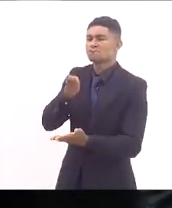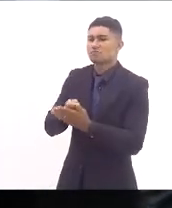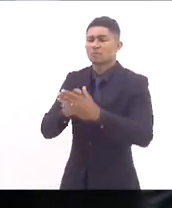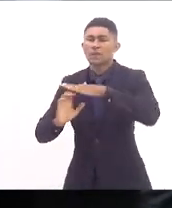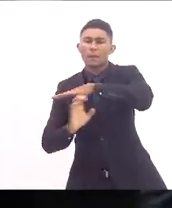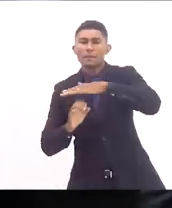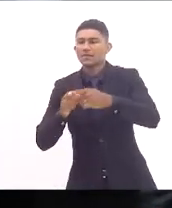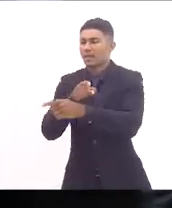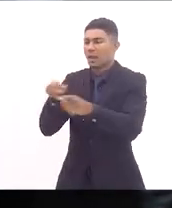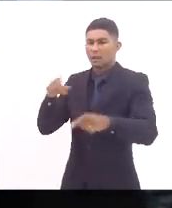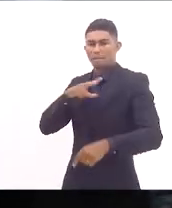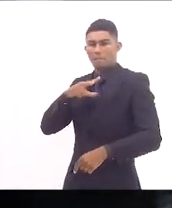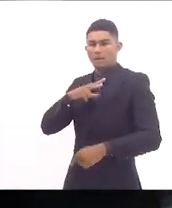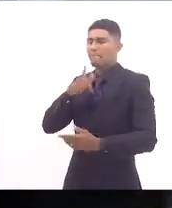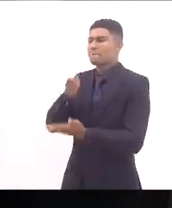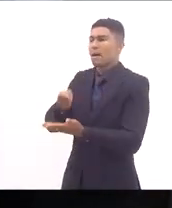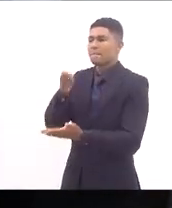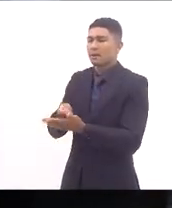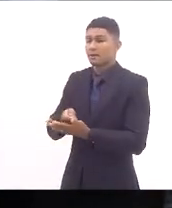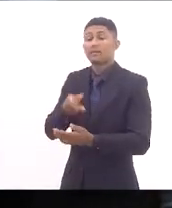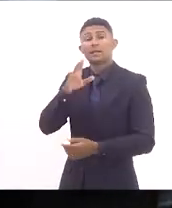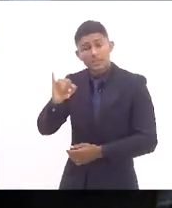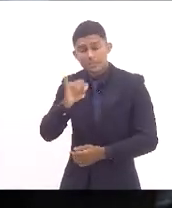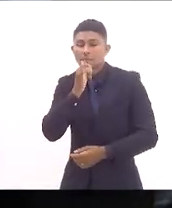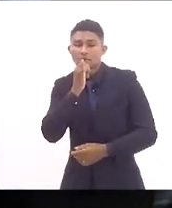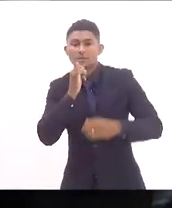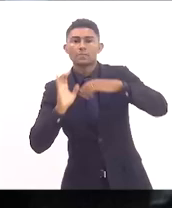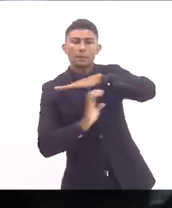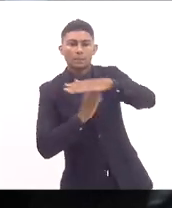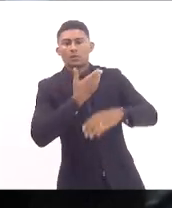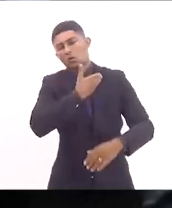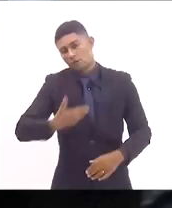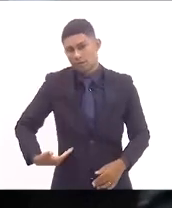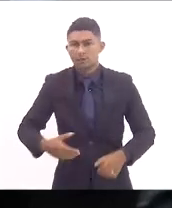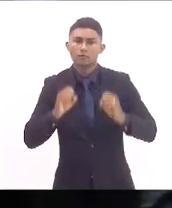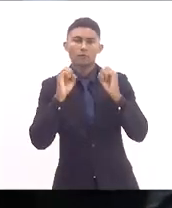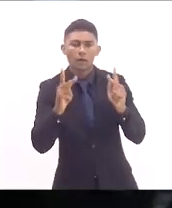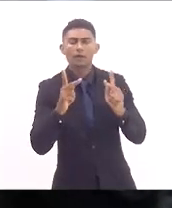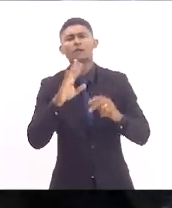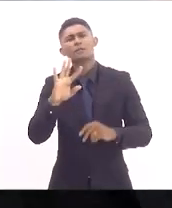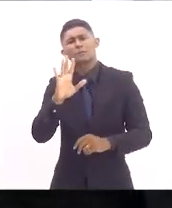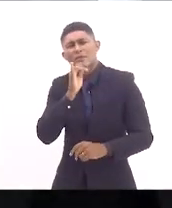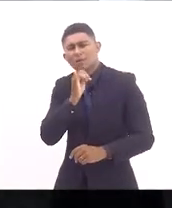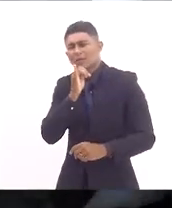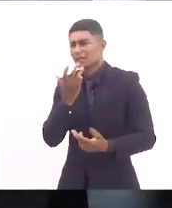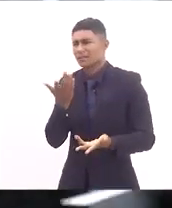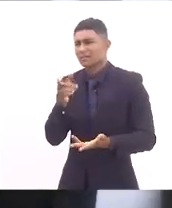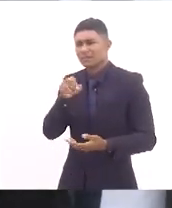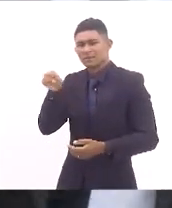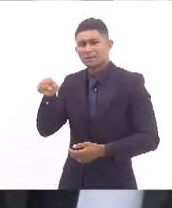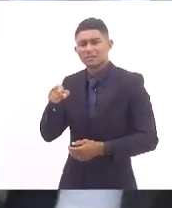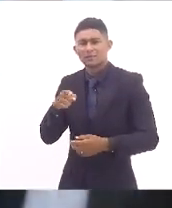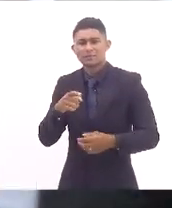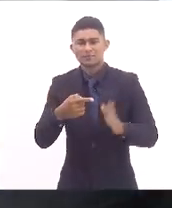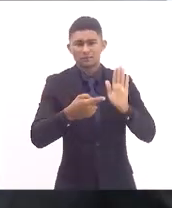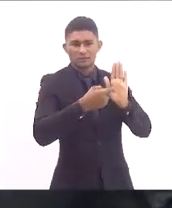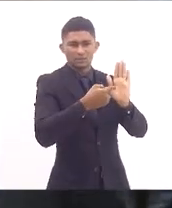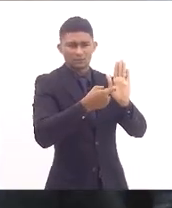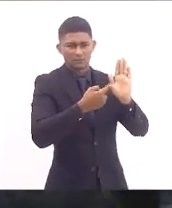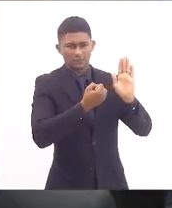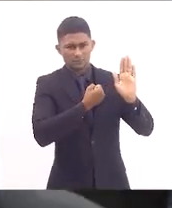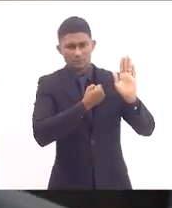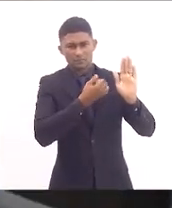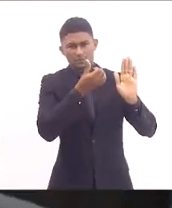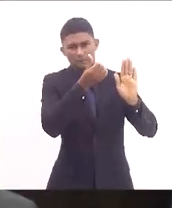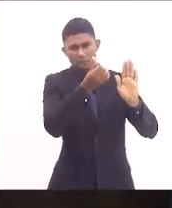privadas se fosse a empresa pública tudo bem Uma garantiu vaga o 689 e dois